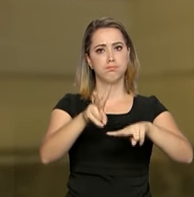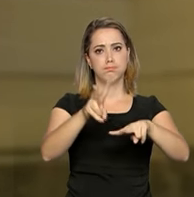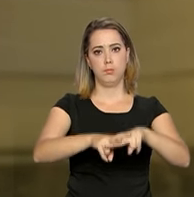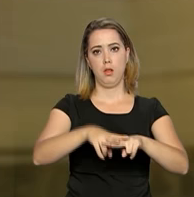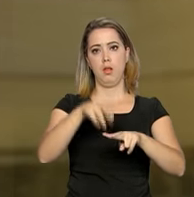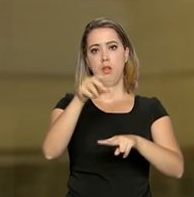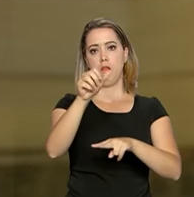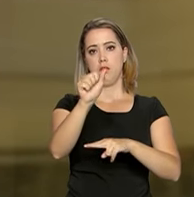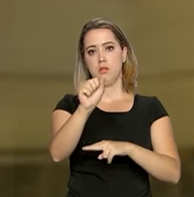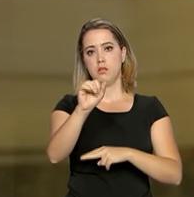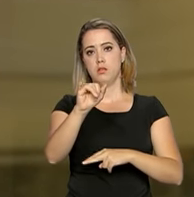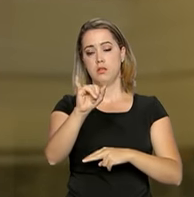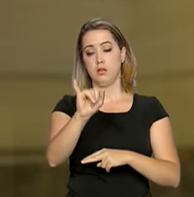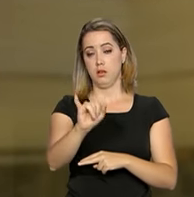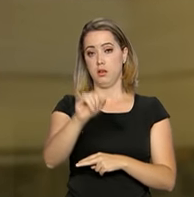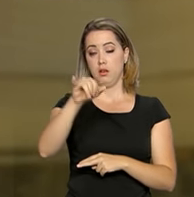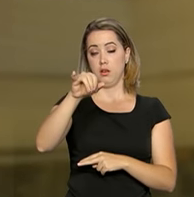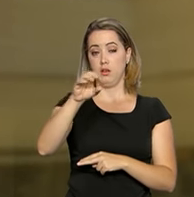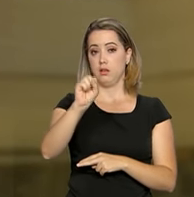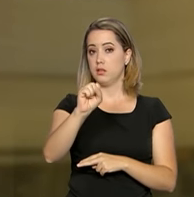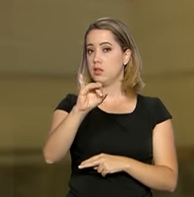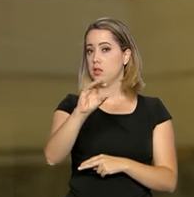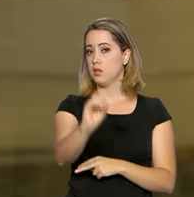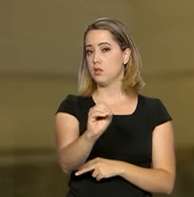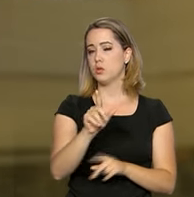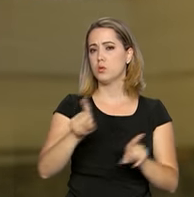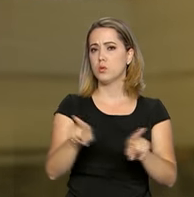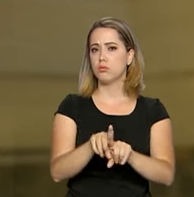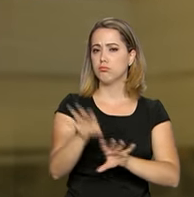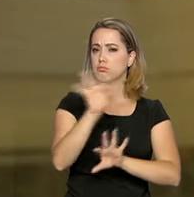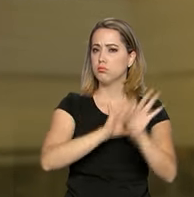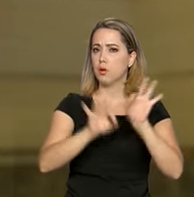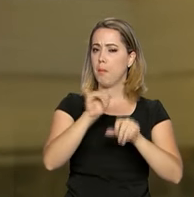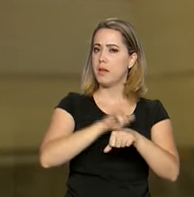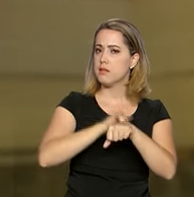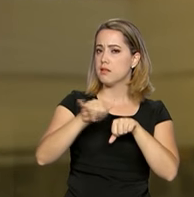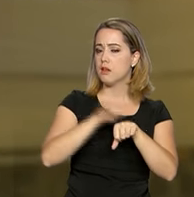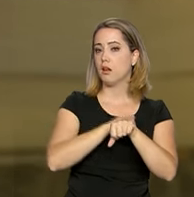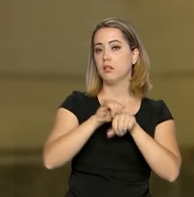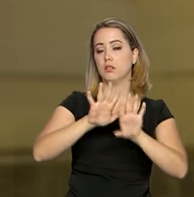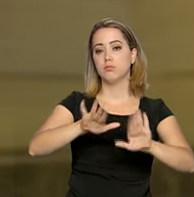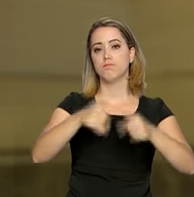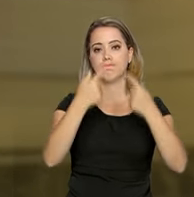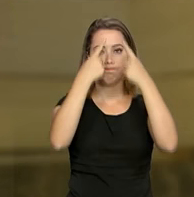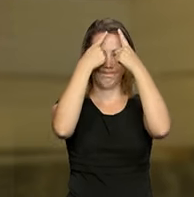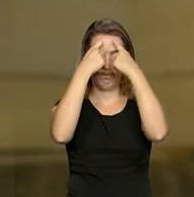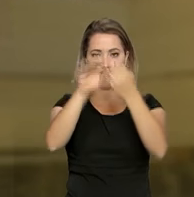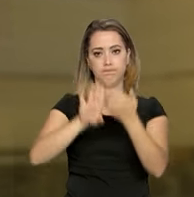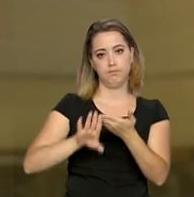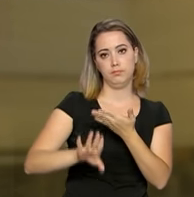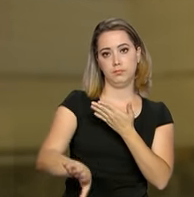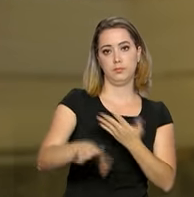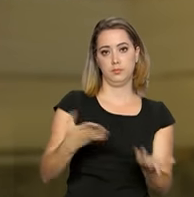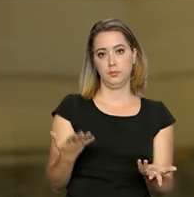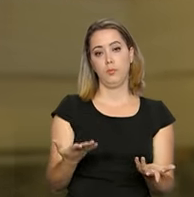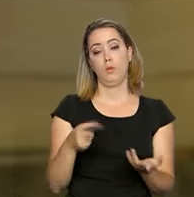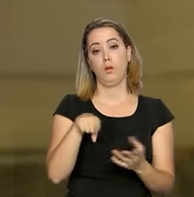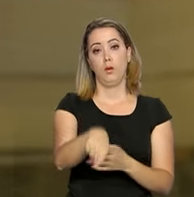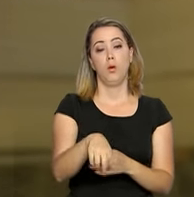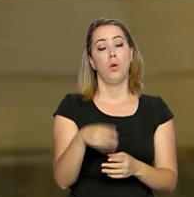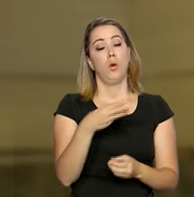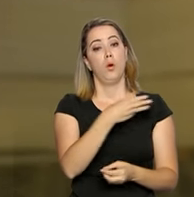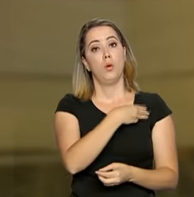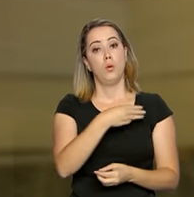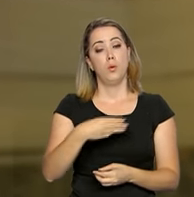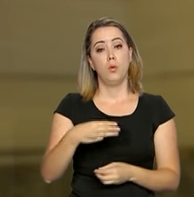traçadas estratégias para o enfrentamento da violência no Estado o Ministério da Justiça já ofereceu o